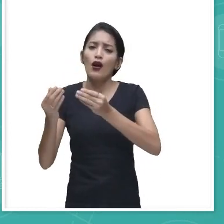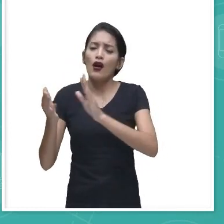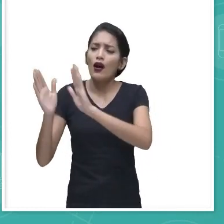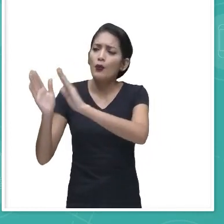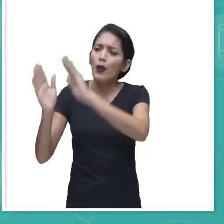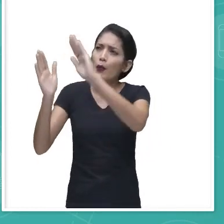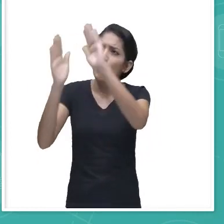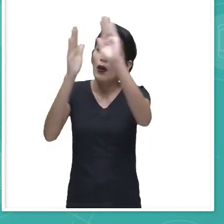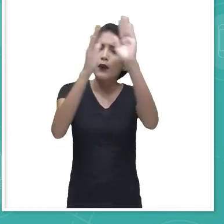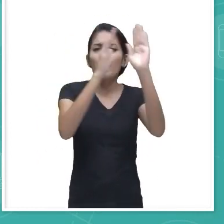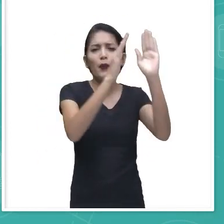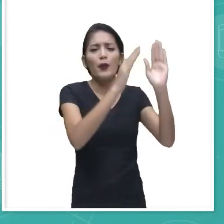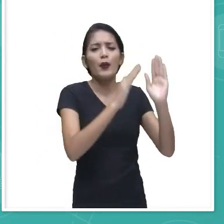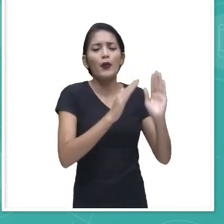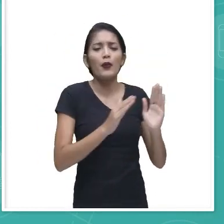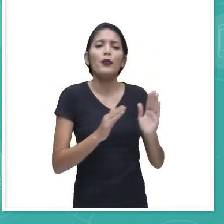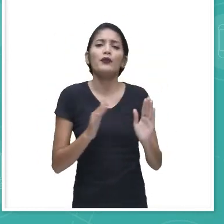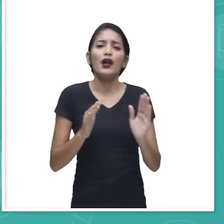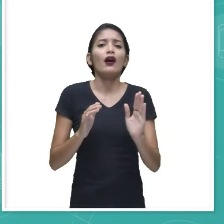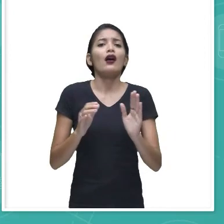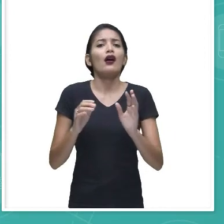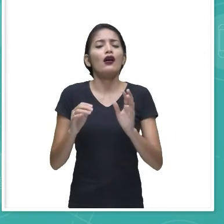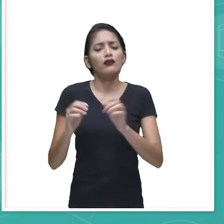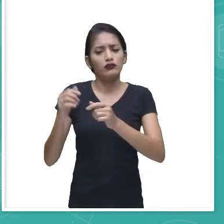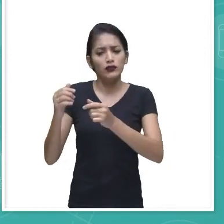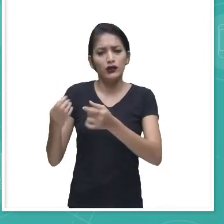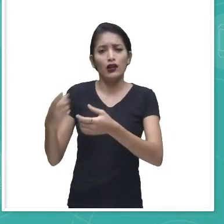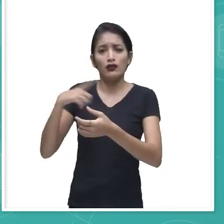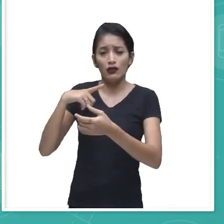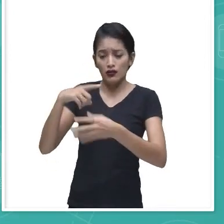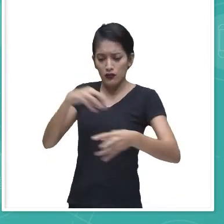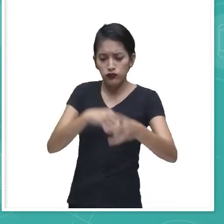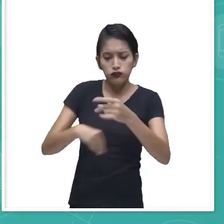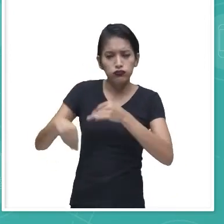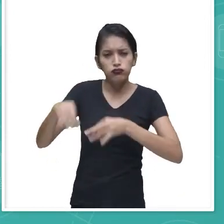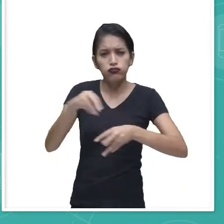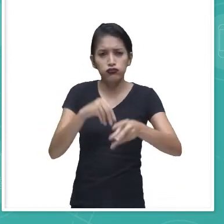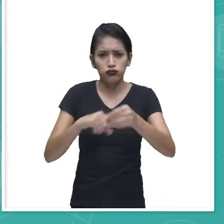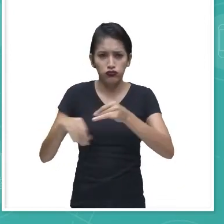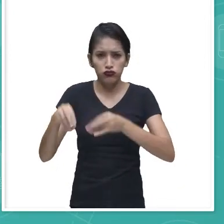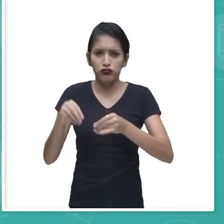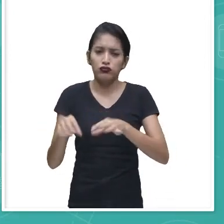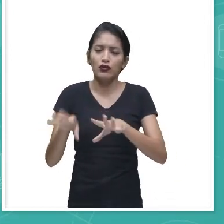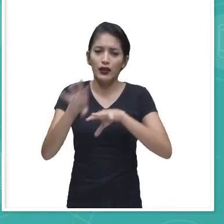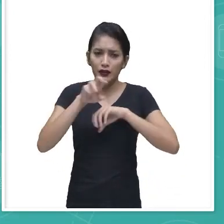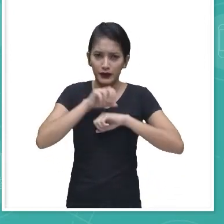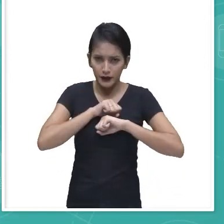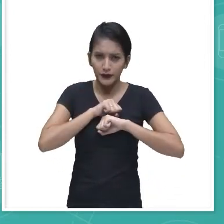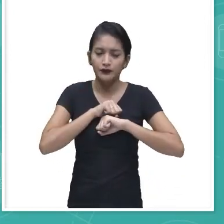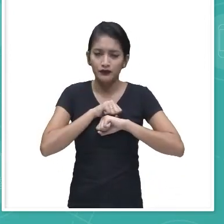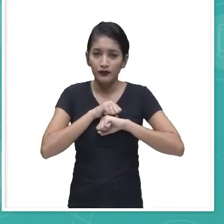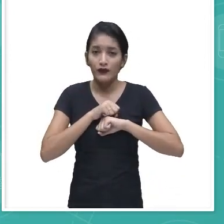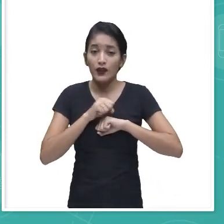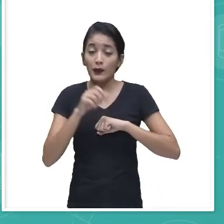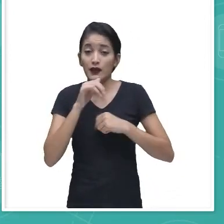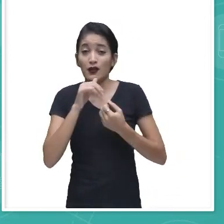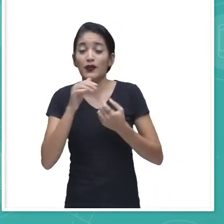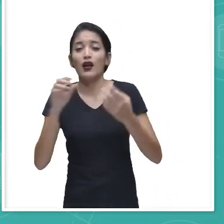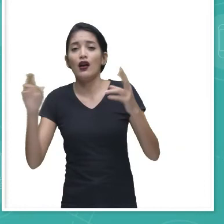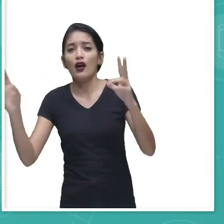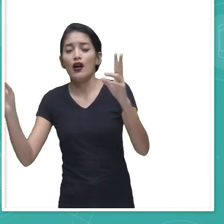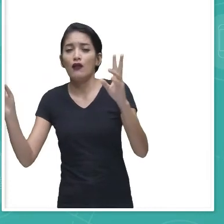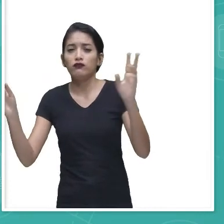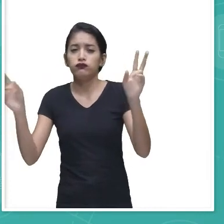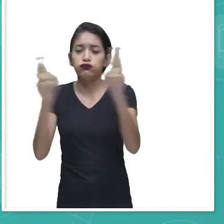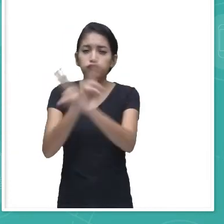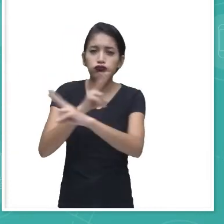estão trabalhando no solo, fazendo a ciclagem do nitrogênio, né? O nitrogênio está no ar, né? Vai até